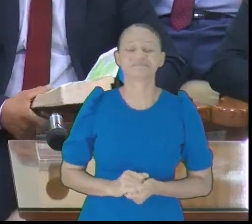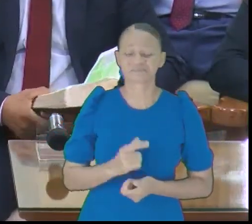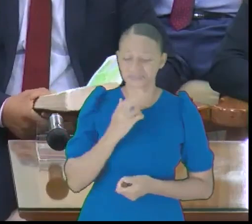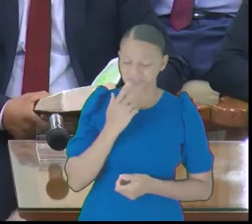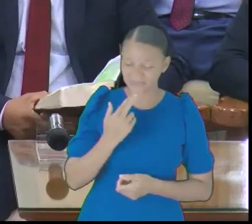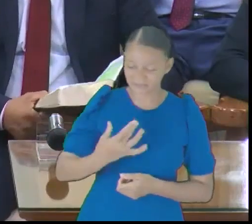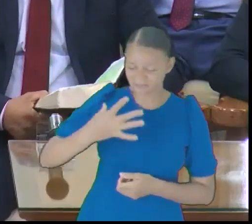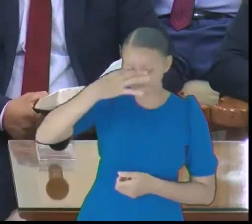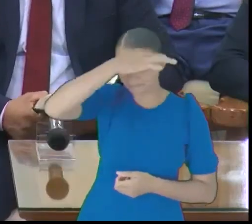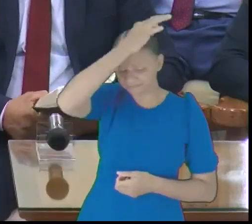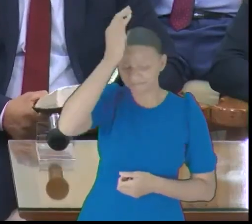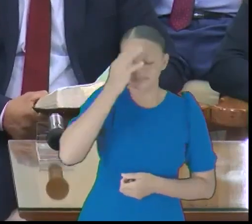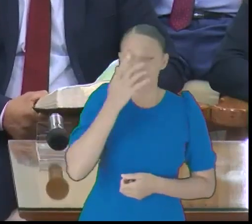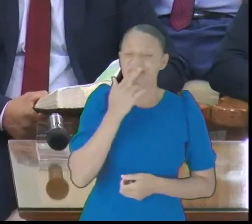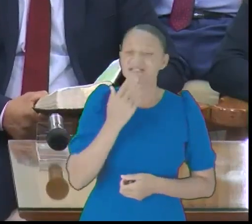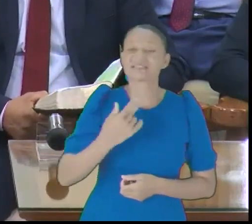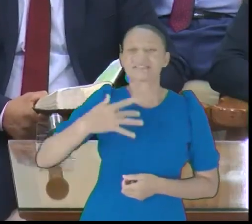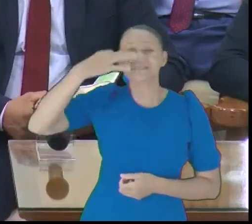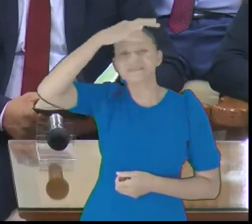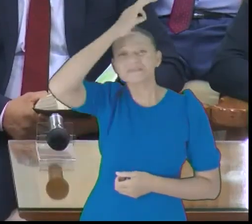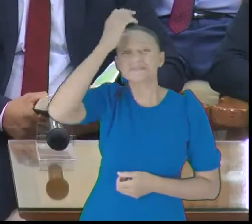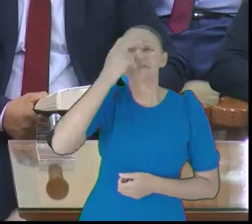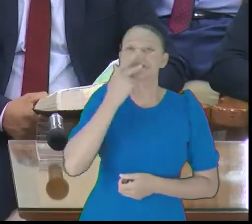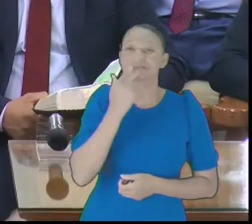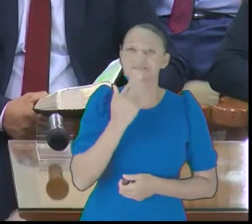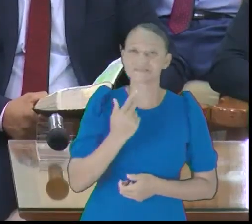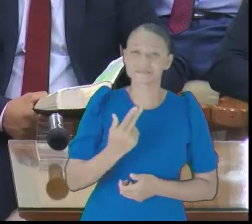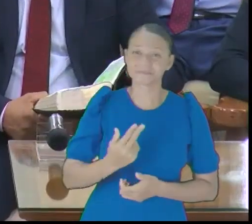Arai de Kamassuri ande.